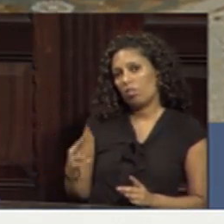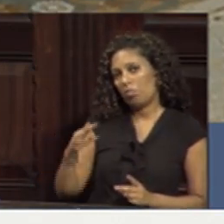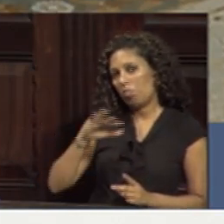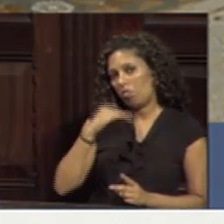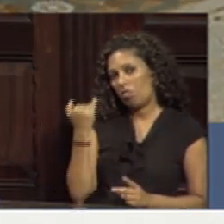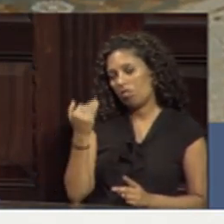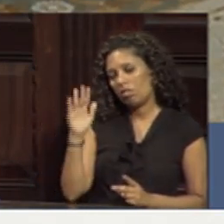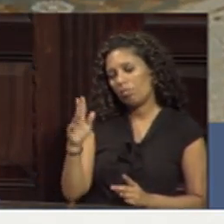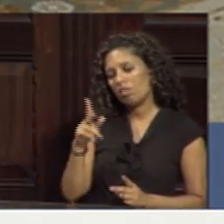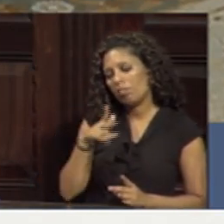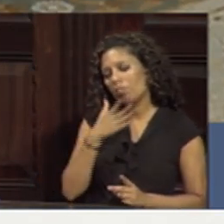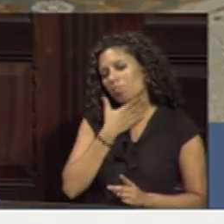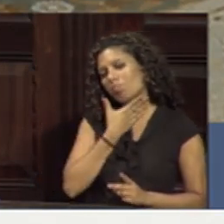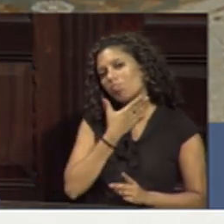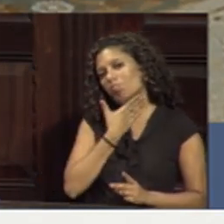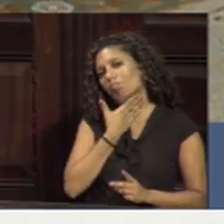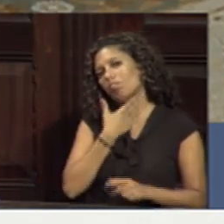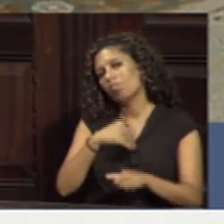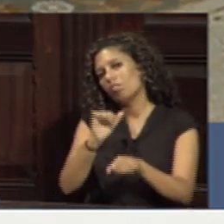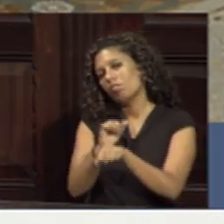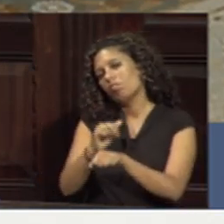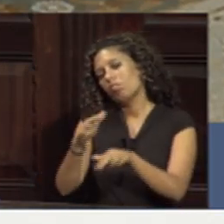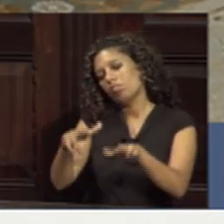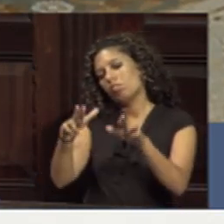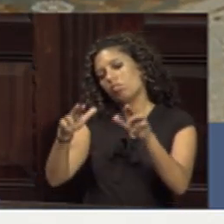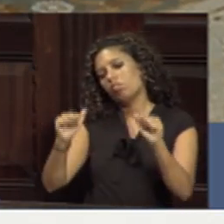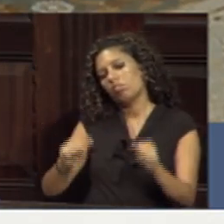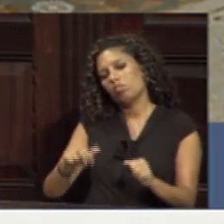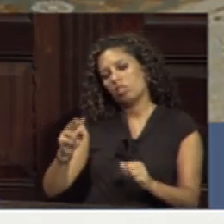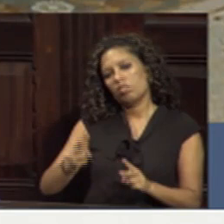muitos anos. Então está aqui a minha solidariedade, querido.